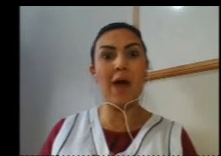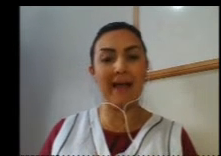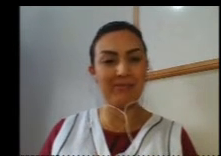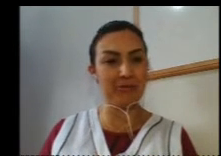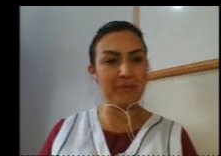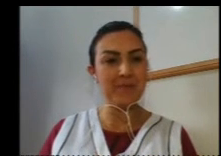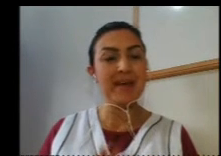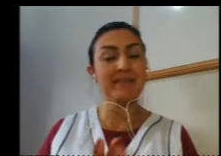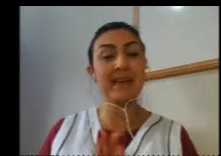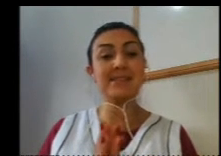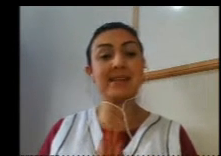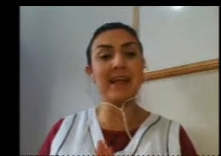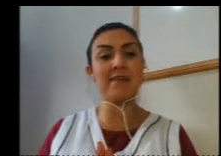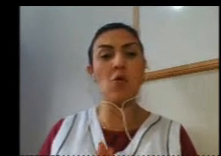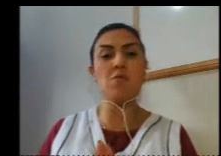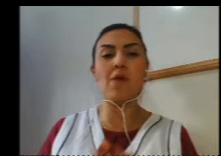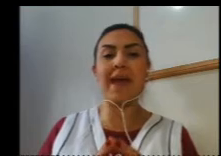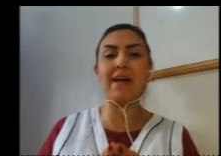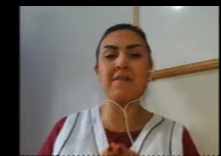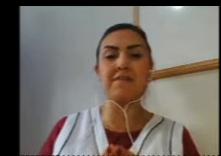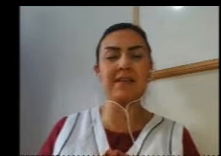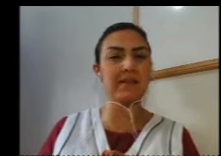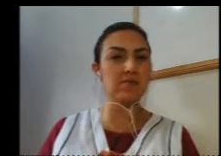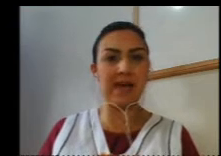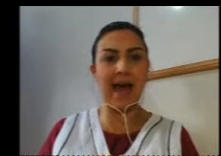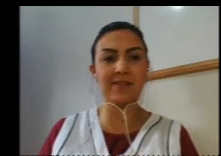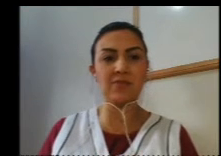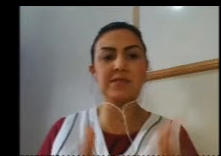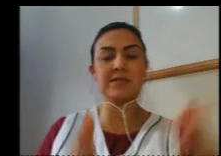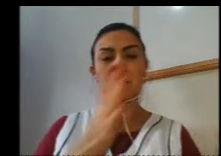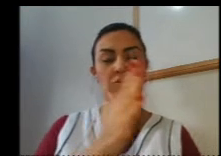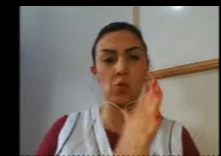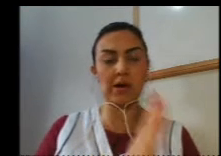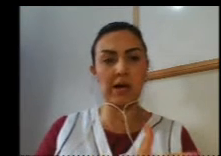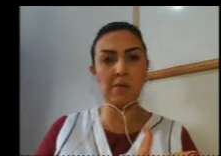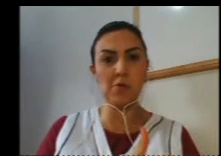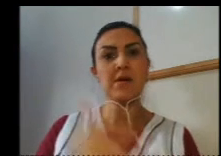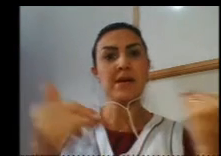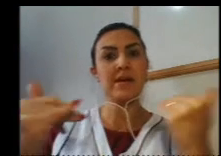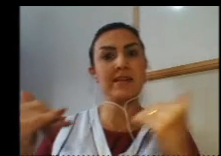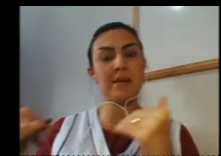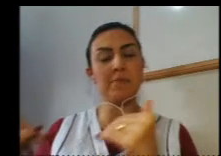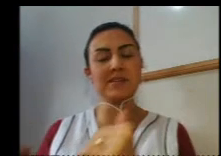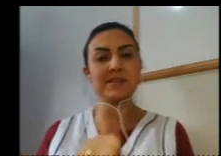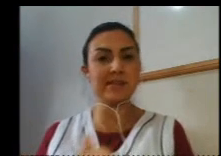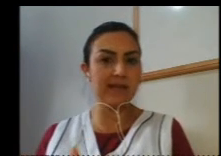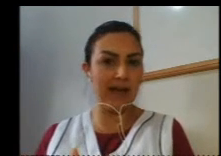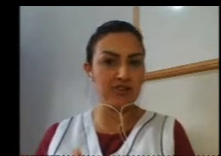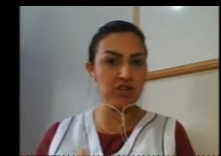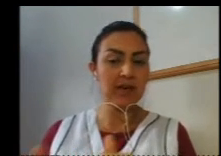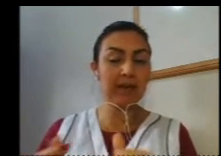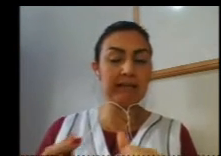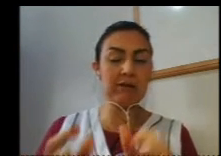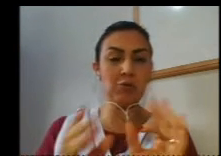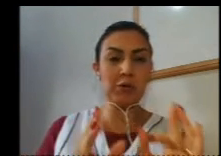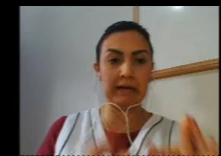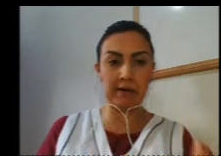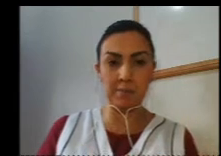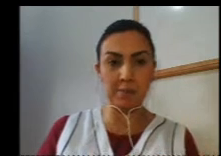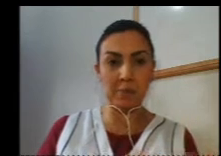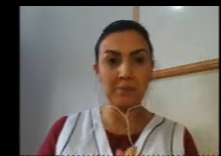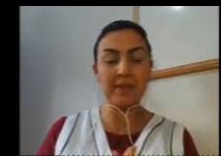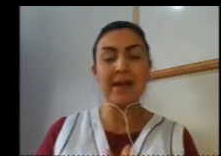Número 4. Descreva como era a vida dos ratos no campo e depois na cidade. Então,